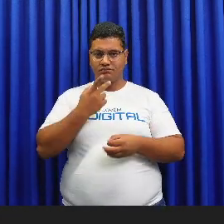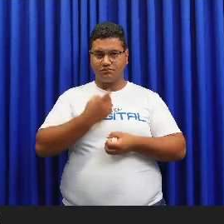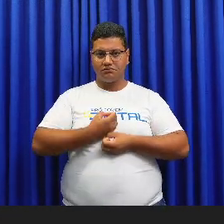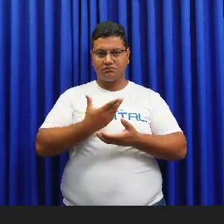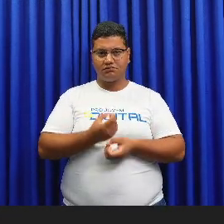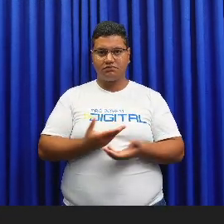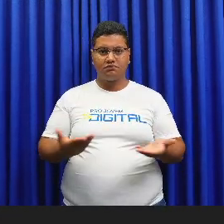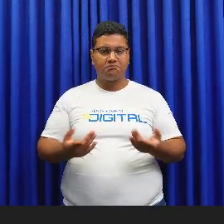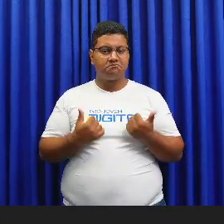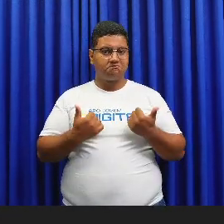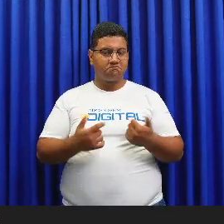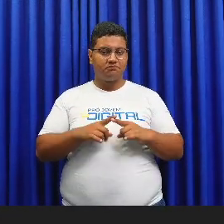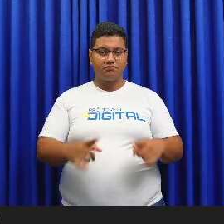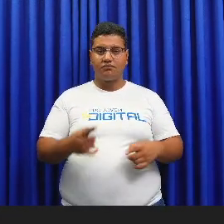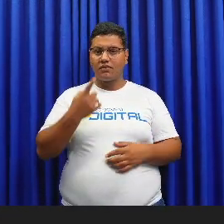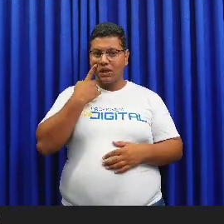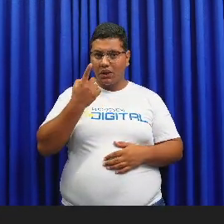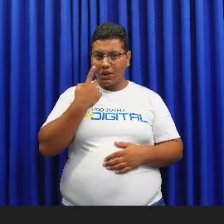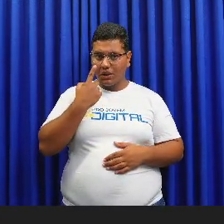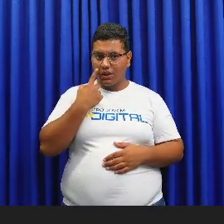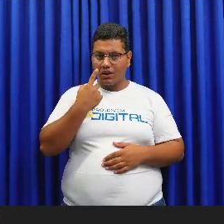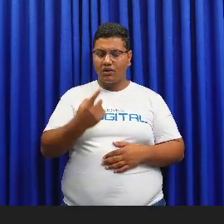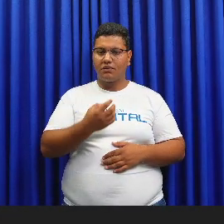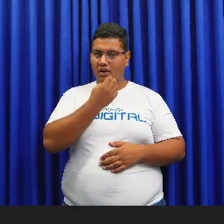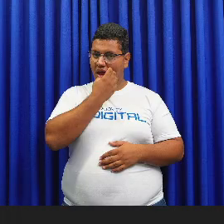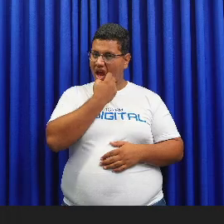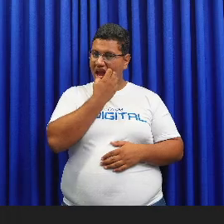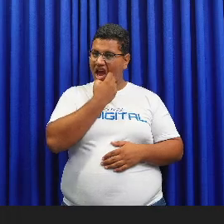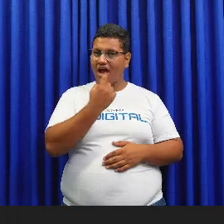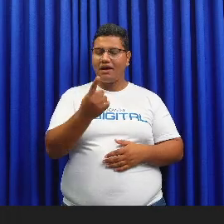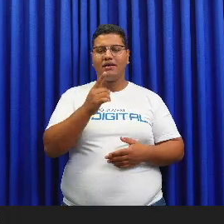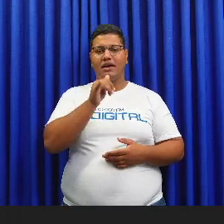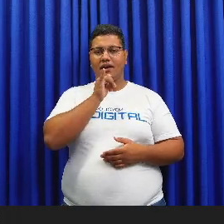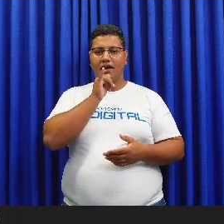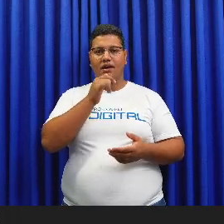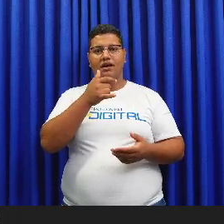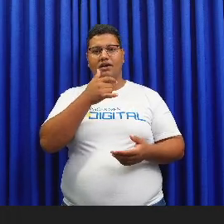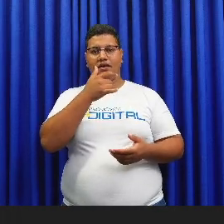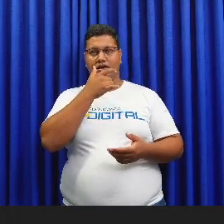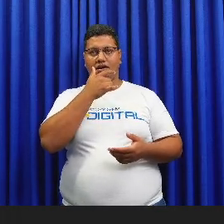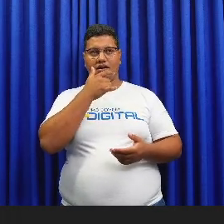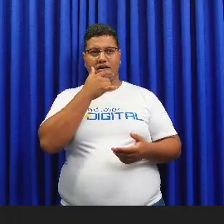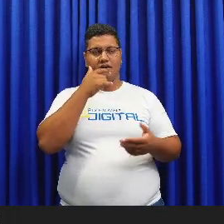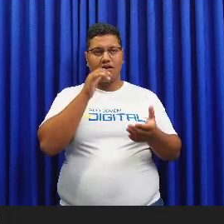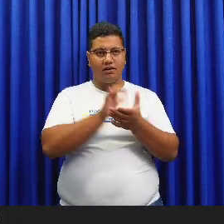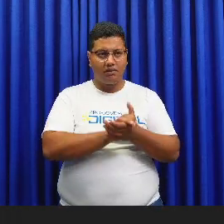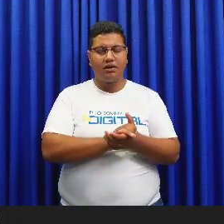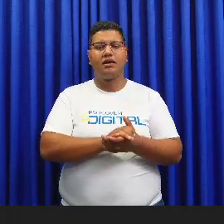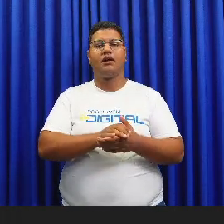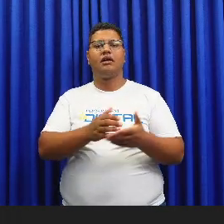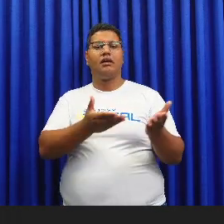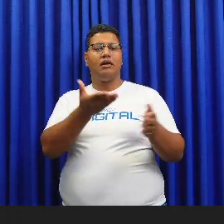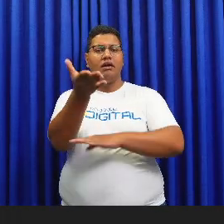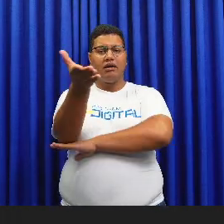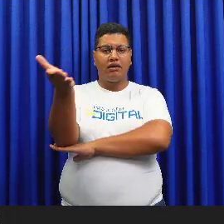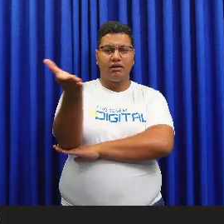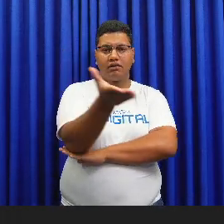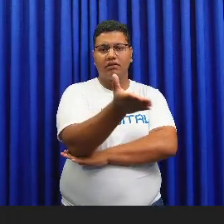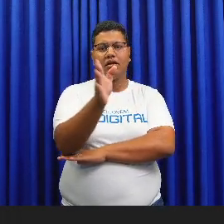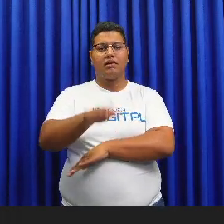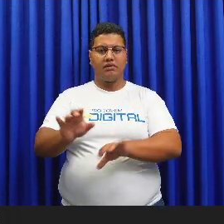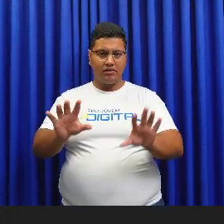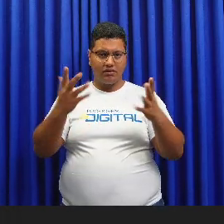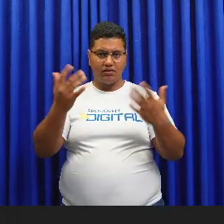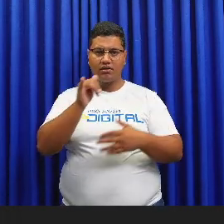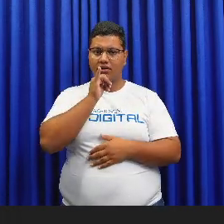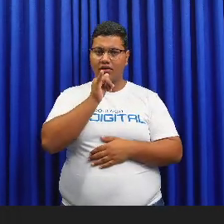freelancer agora. Tudo bem, meu querido, mas olha só. De fato, né? Casamento, garçom, de fato os eventos eles se estendem. Então, beleza. Então você